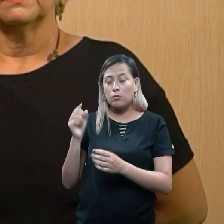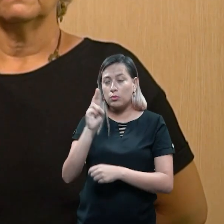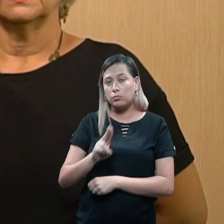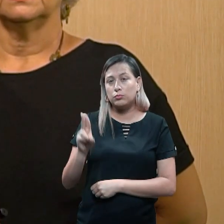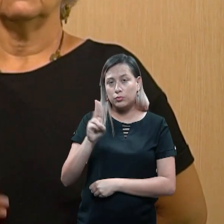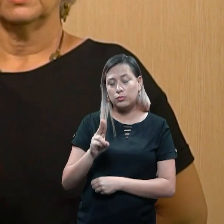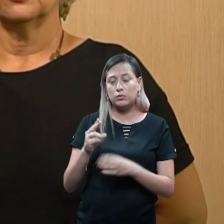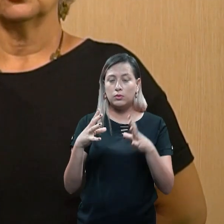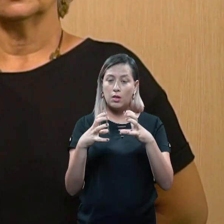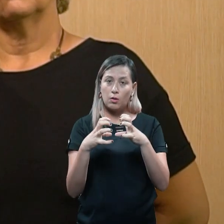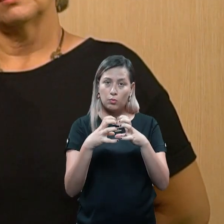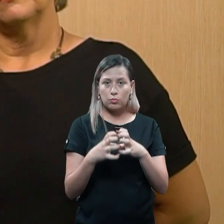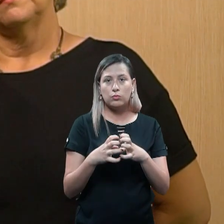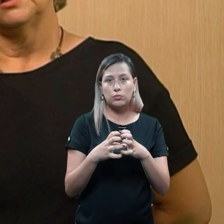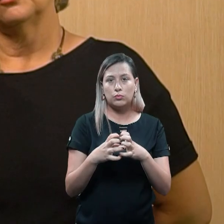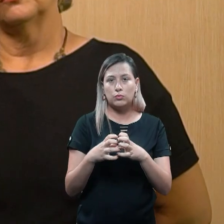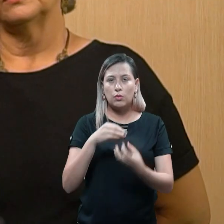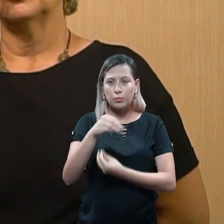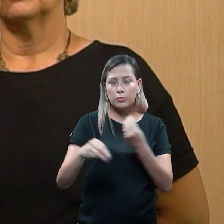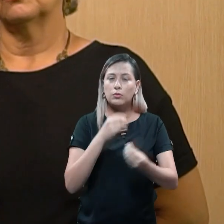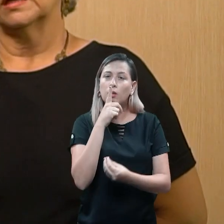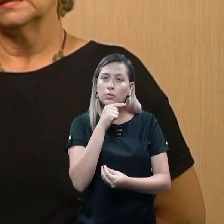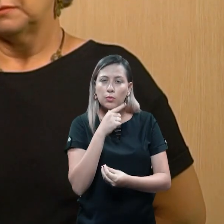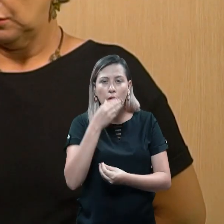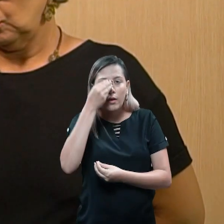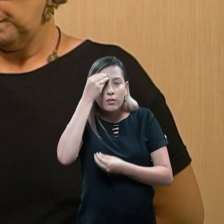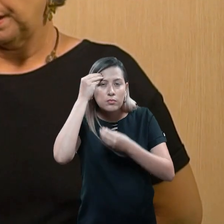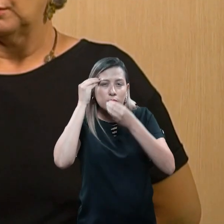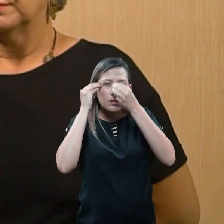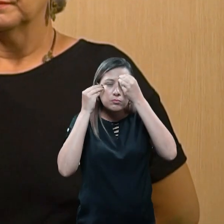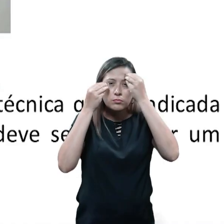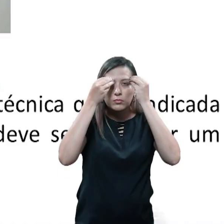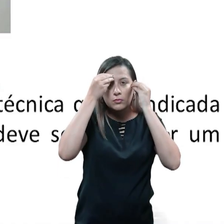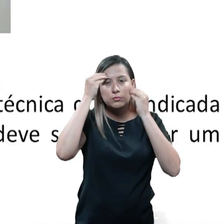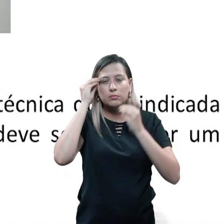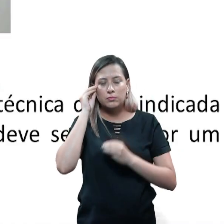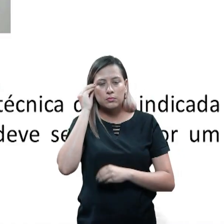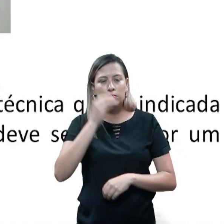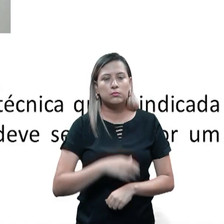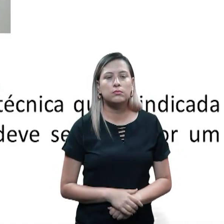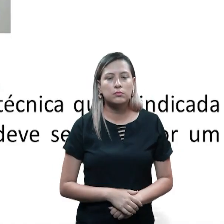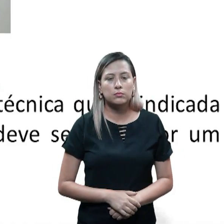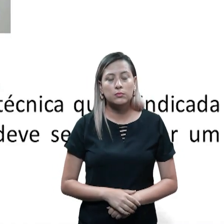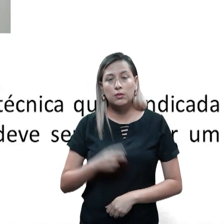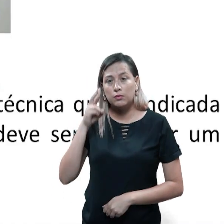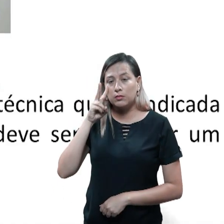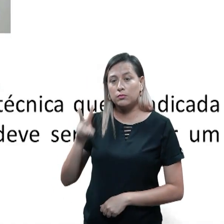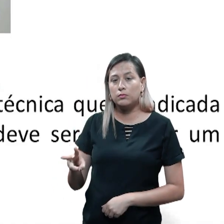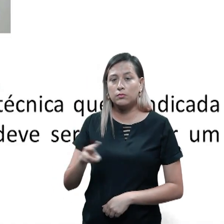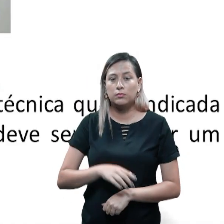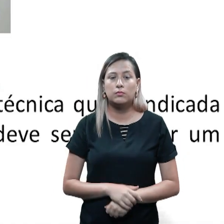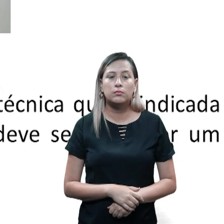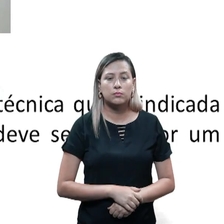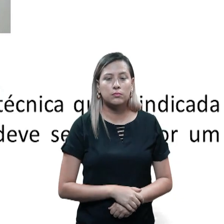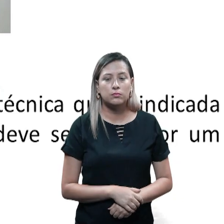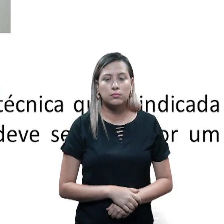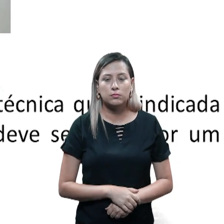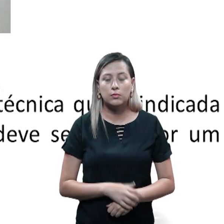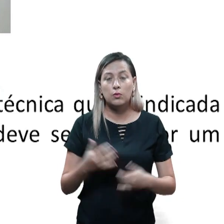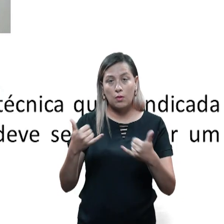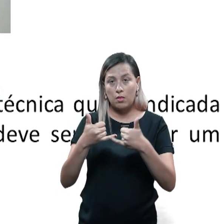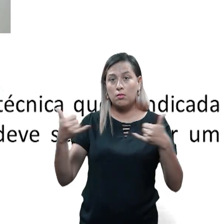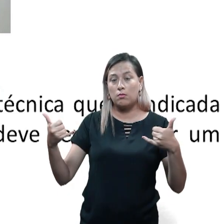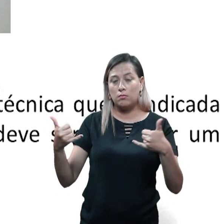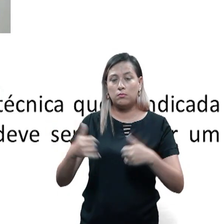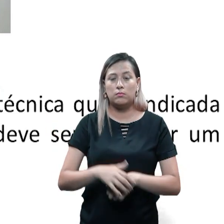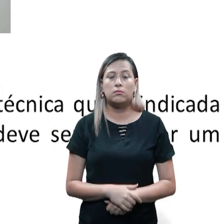sobre a sobrancelha e vai retirando suavemente no sentido do crescimento do pelo. Aqui vocês veem o design de sobrancelhas feito com a